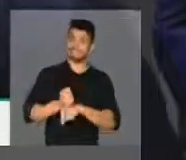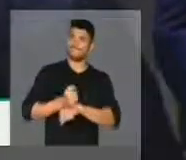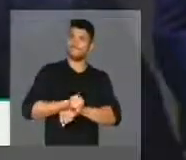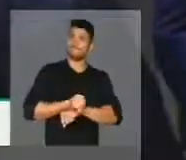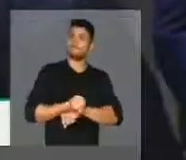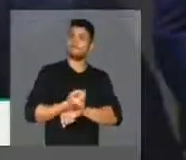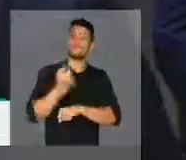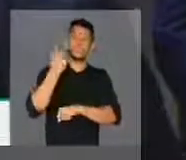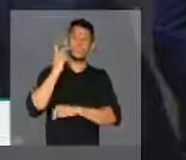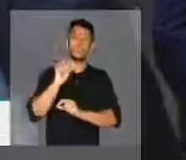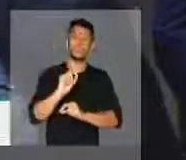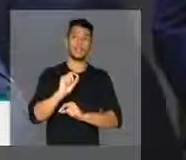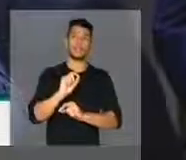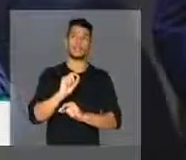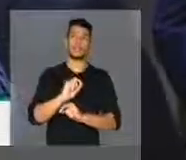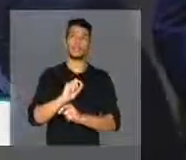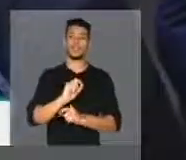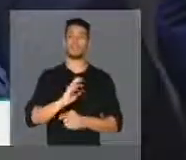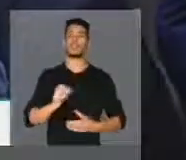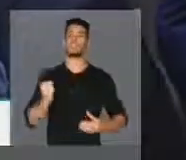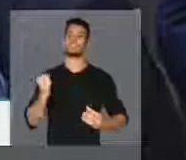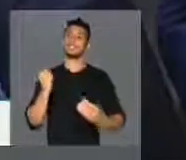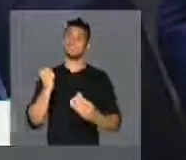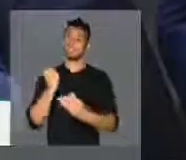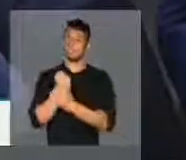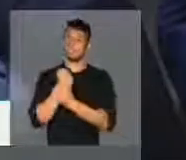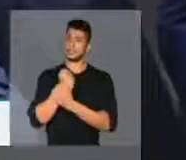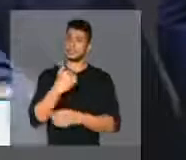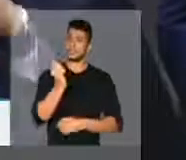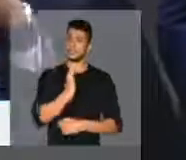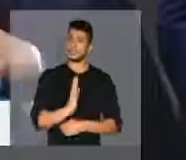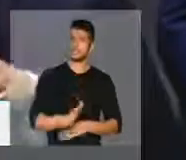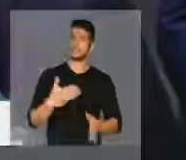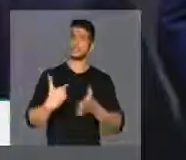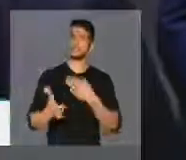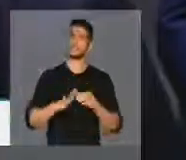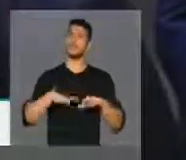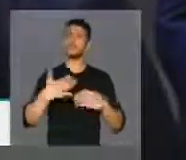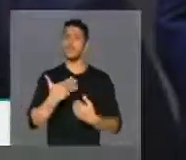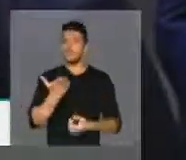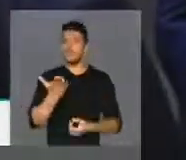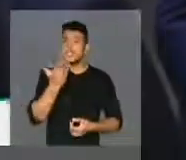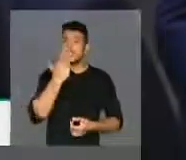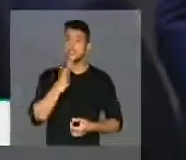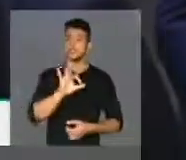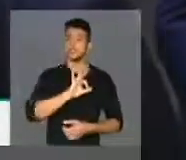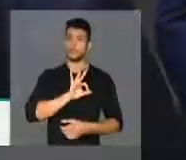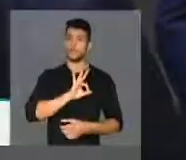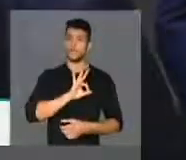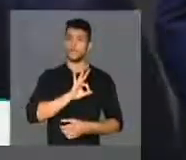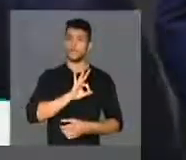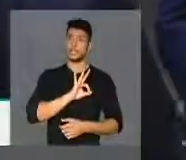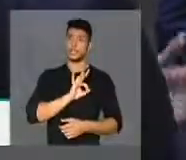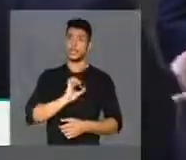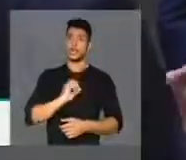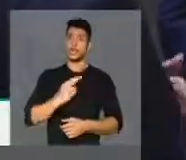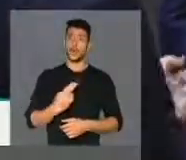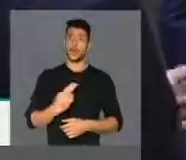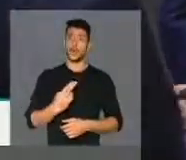forças de segurança no Brasil, sejam elas as polícias militares, civis, as guardas municipais